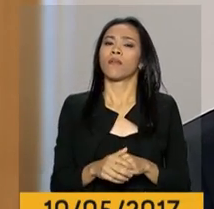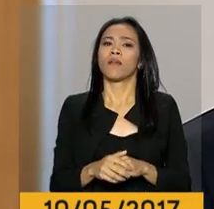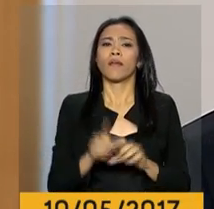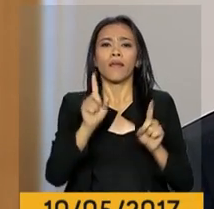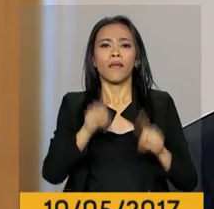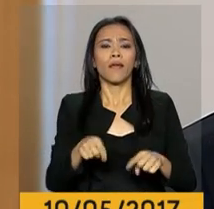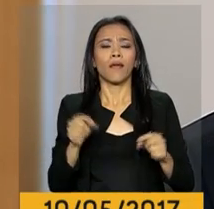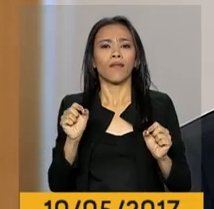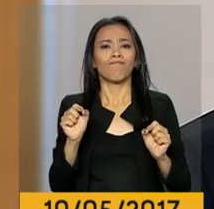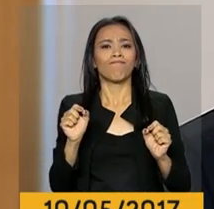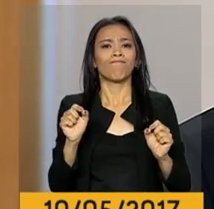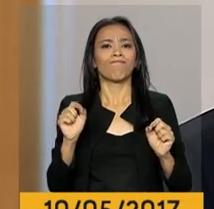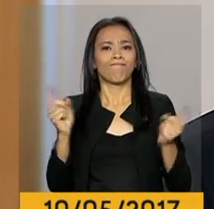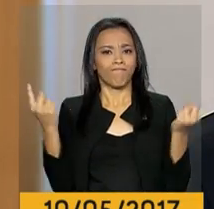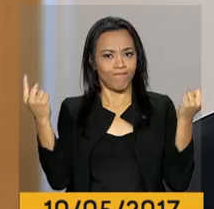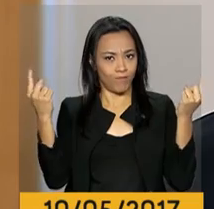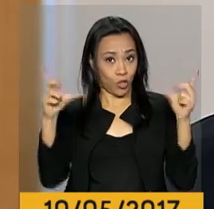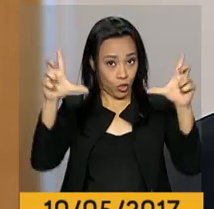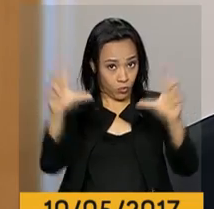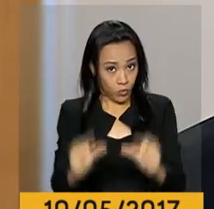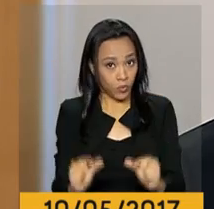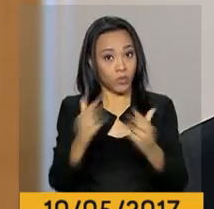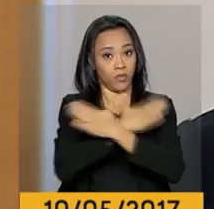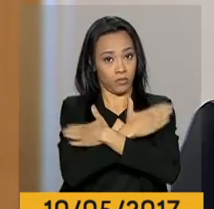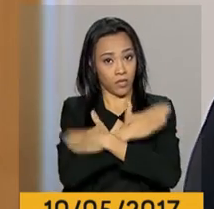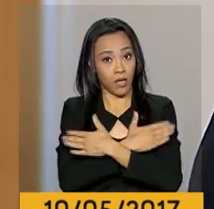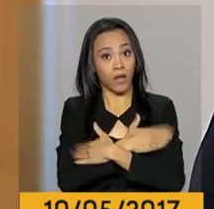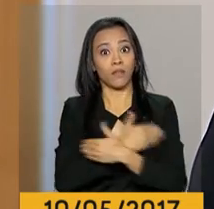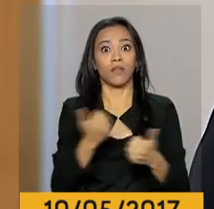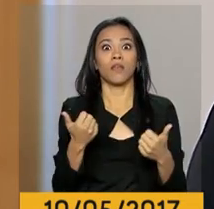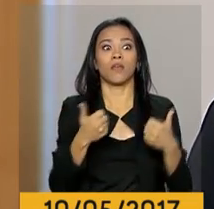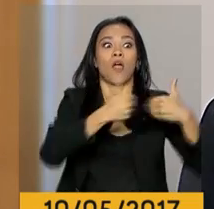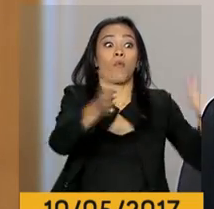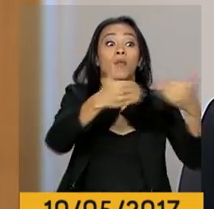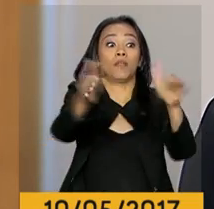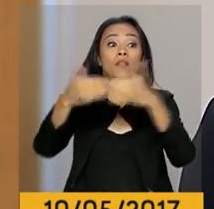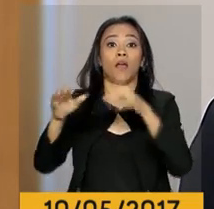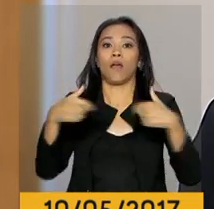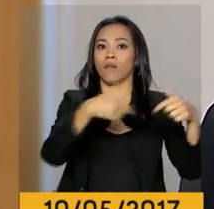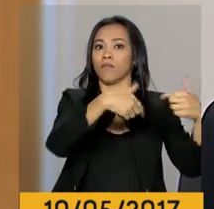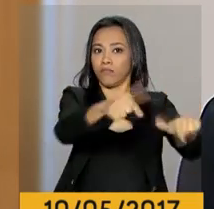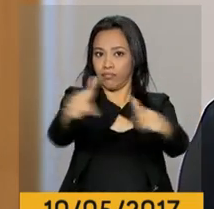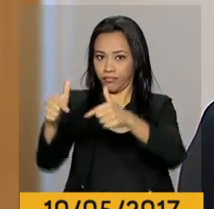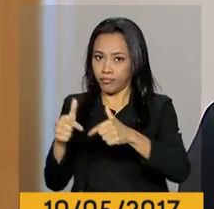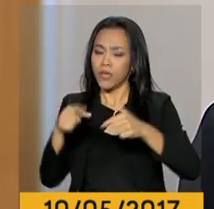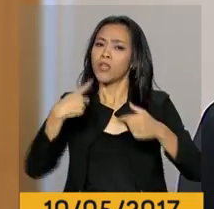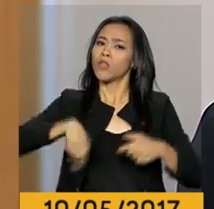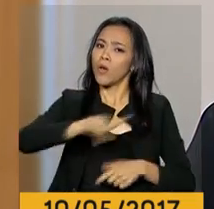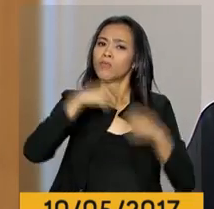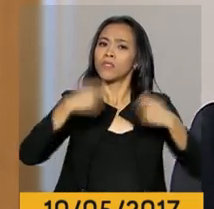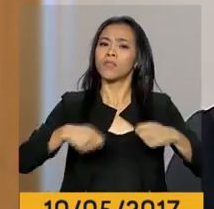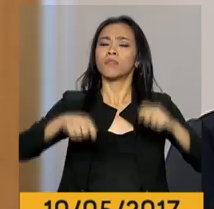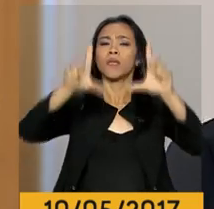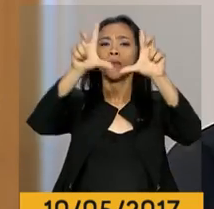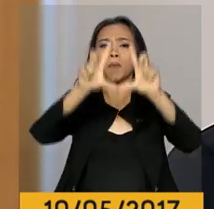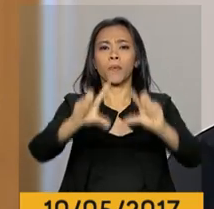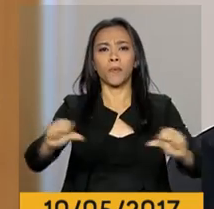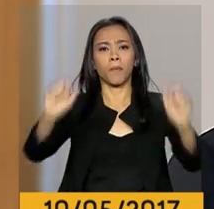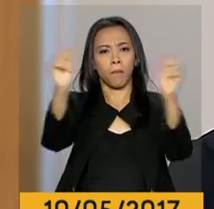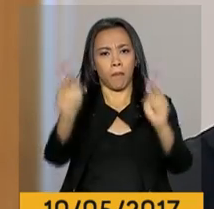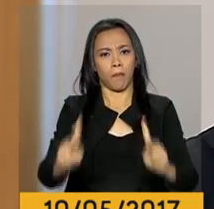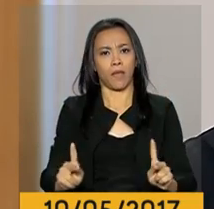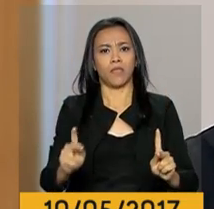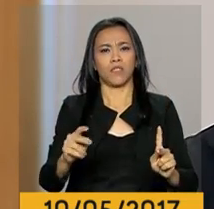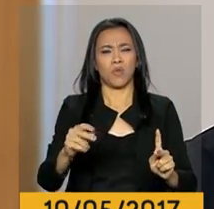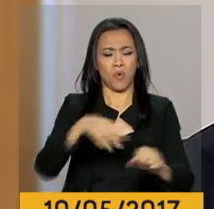ao desemprego Não é eh nós precisamos também pacificar o país nós precisamos ter mais tranquilidade no país o país não